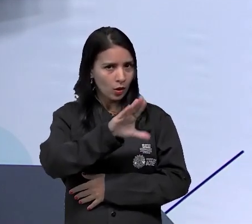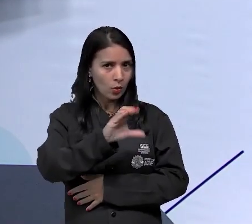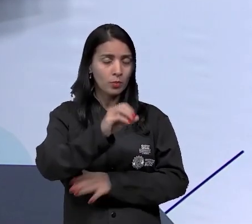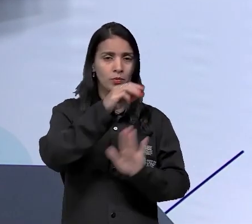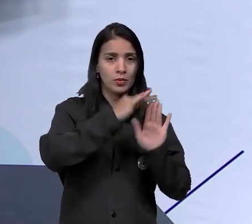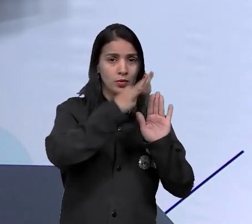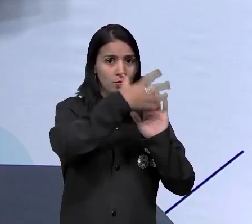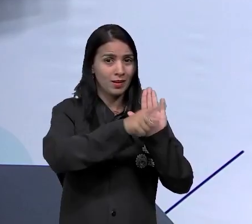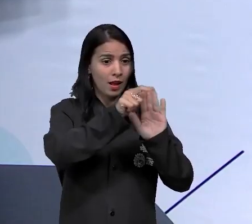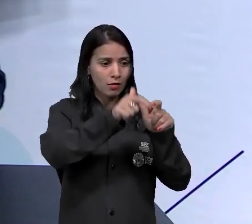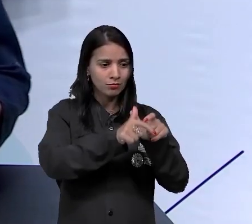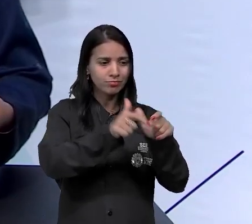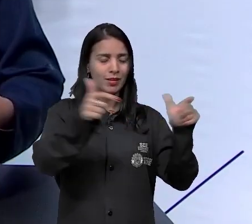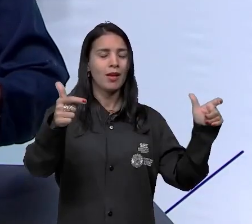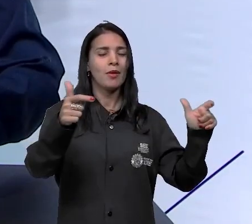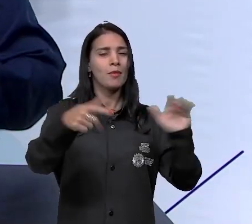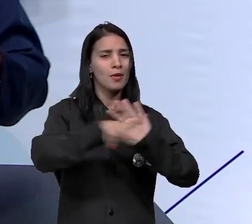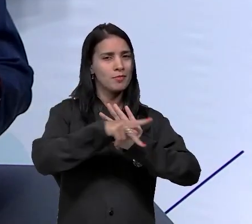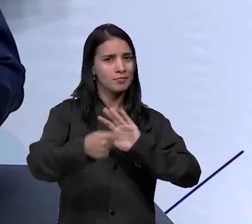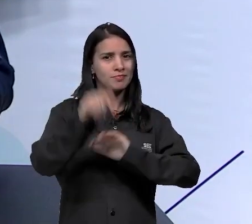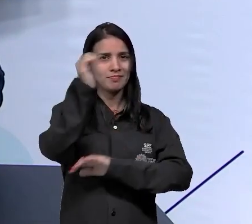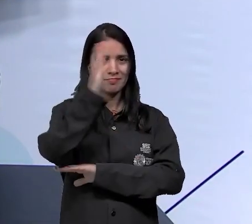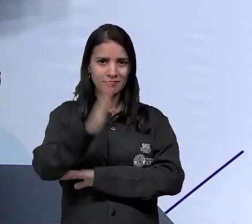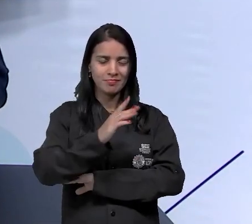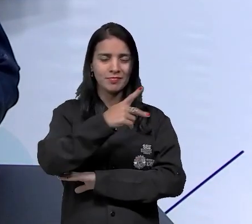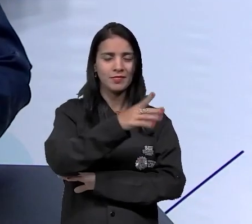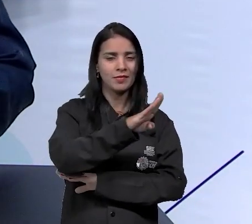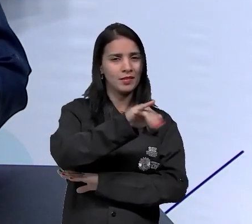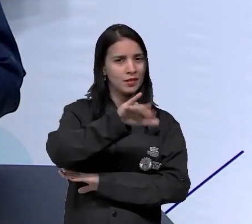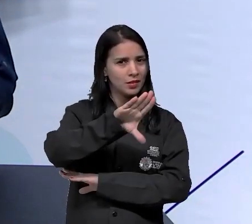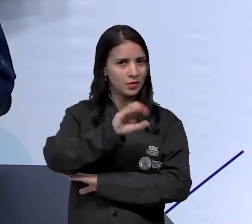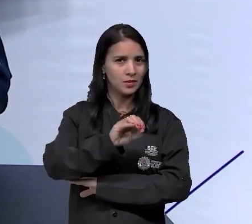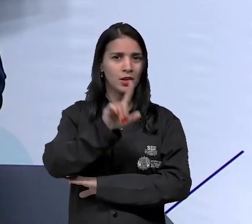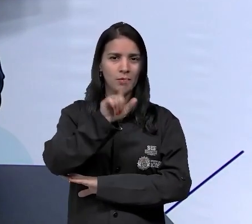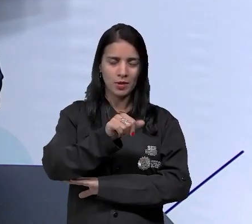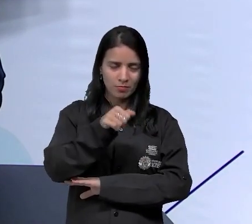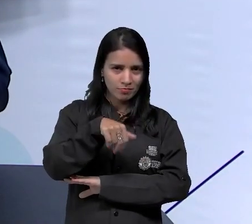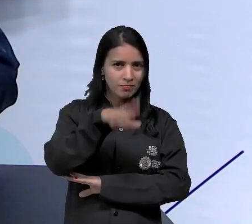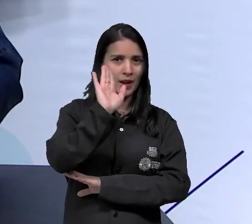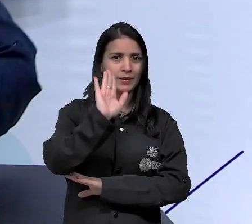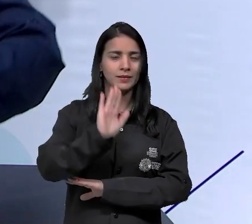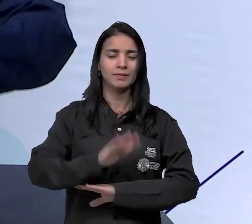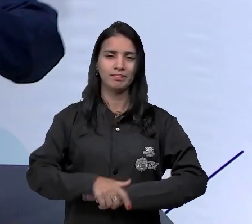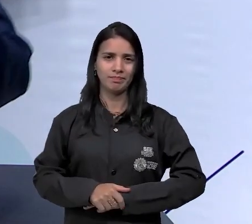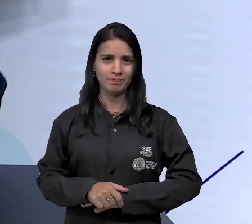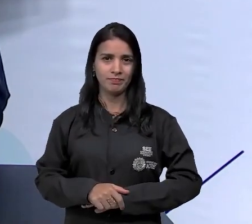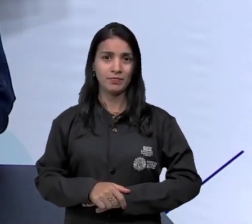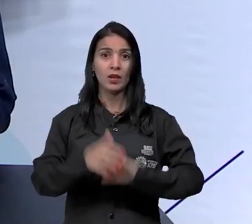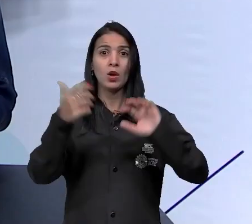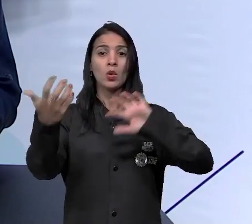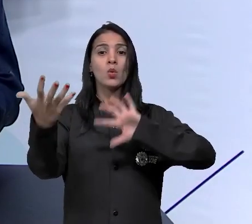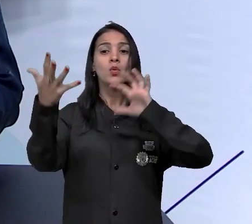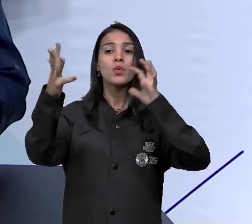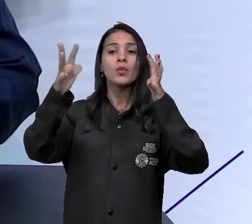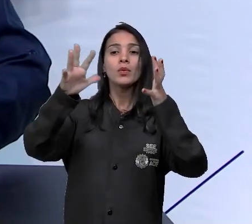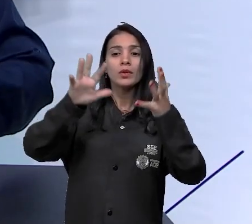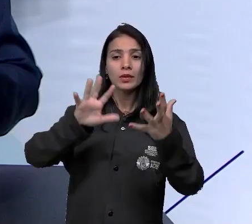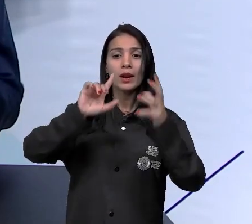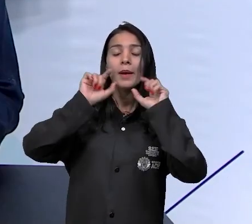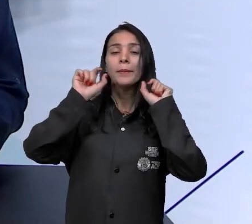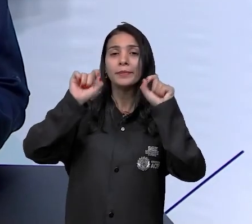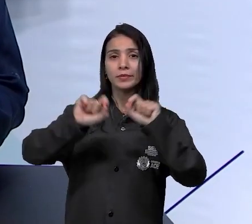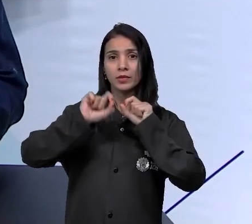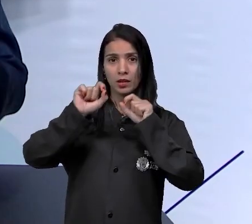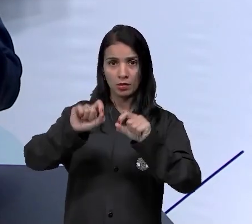bioma brasileiro, tá? É o maior bioma do Brasil. O clima, pessoal, conforme as características